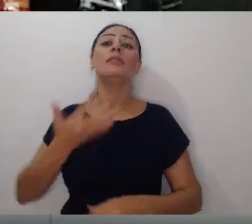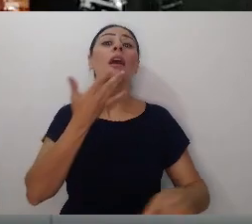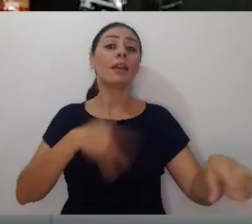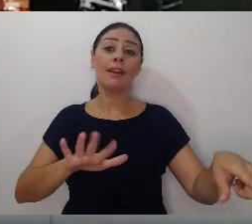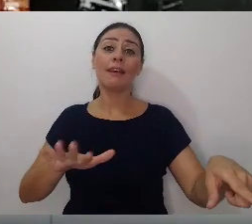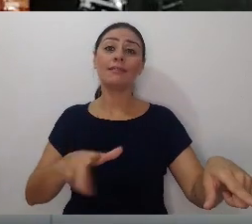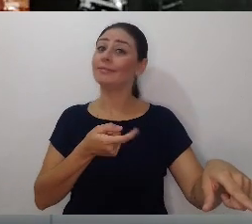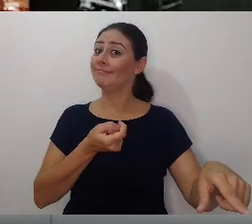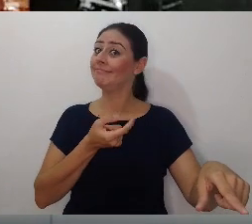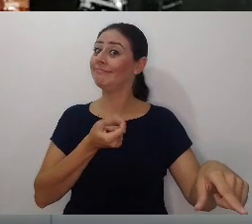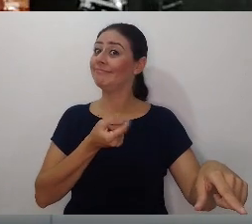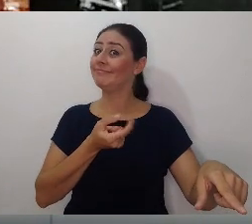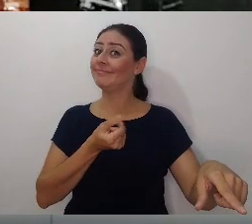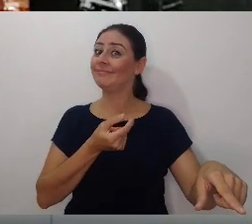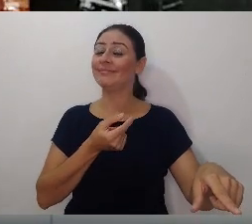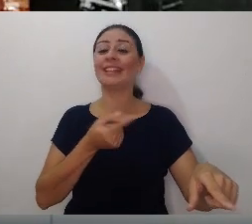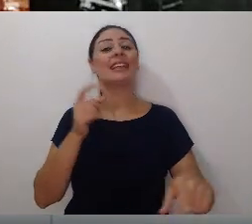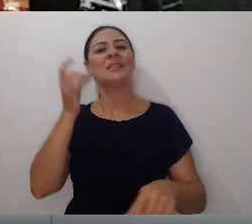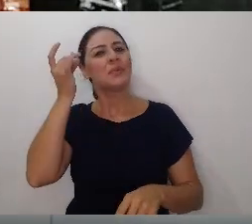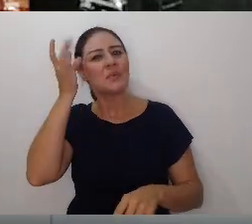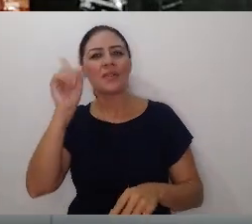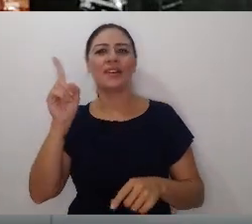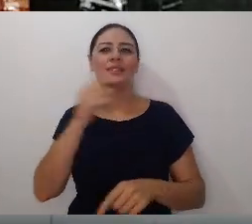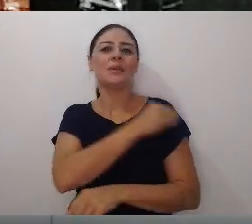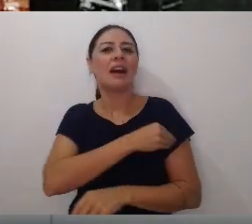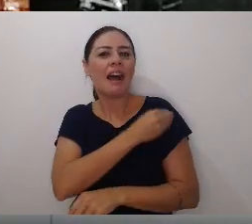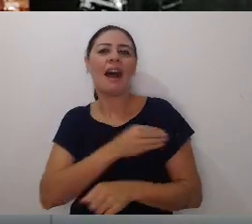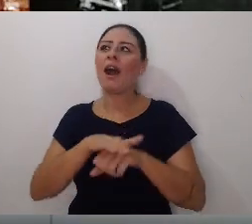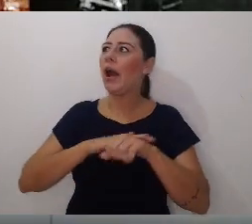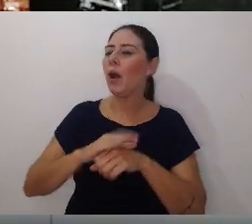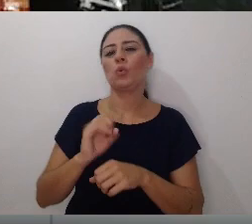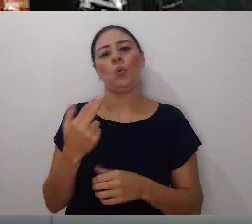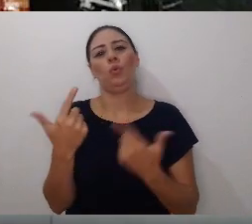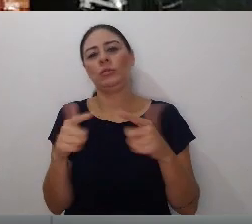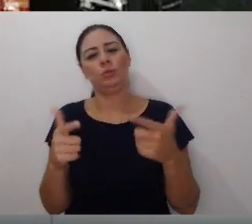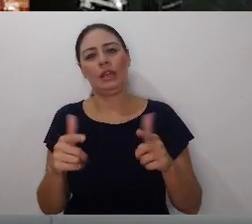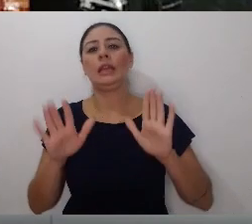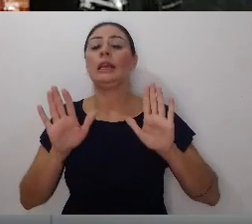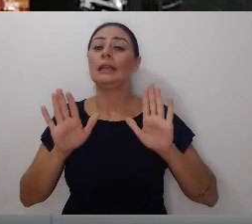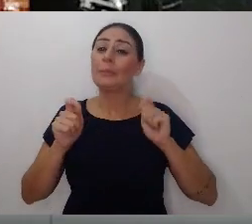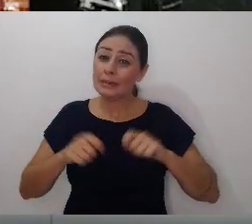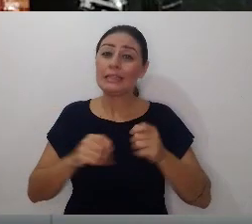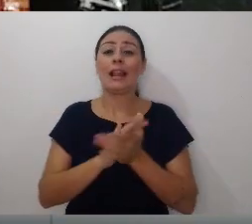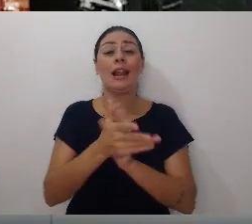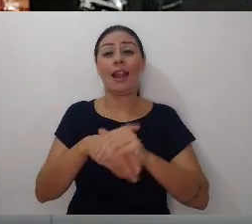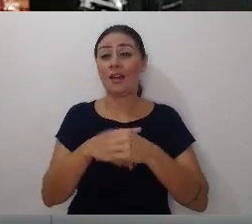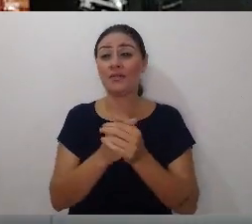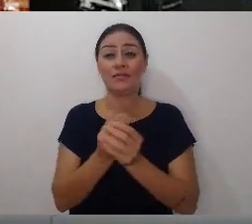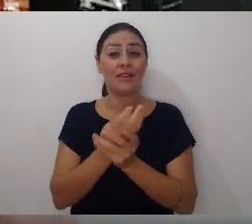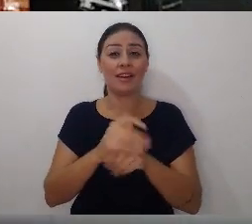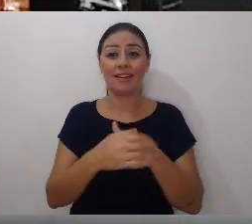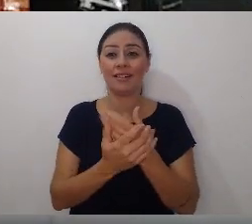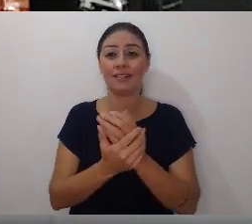mais álcool durante o dia que a tua criança. Não tá fácil passar álcool, sei lá, alguma coisa ou não tem, vai ter que lavar, só